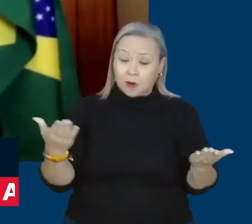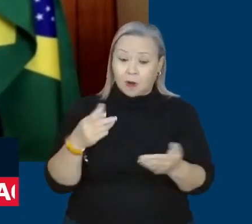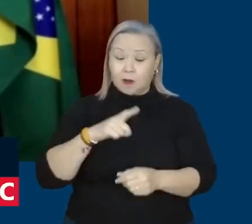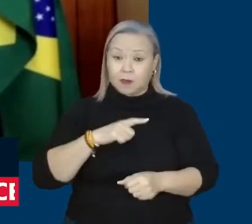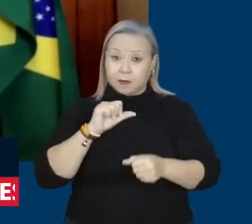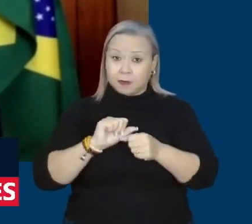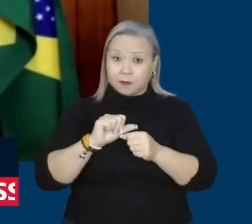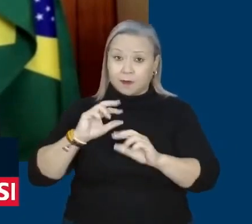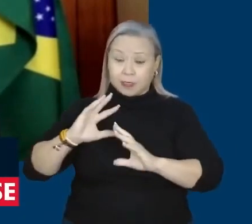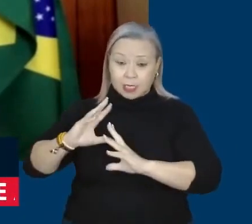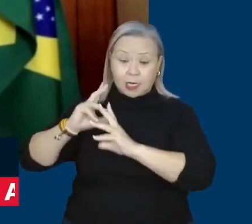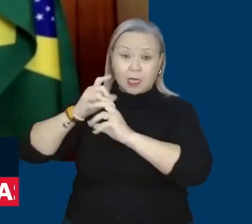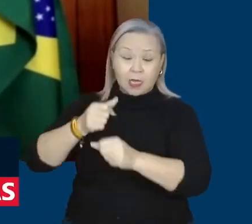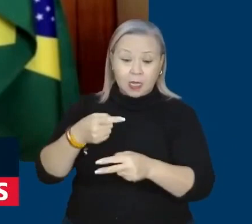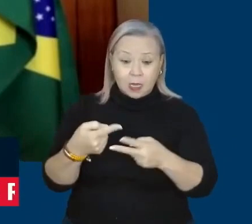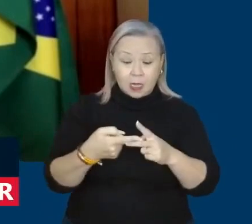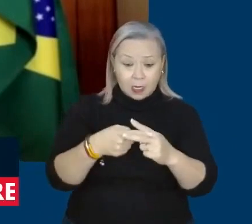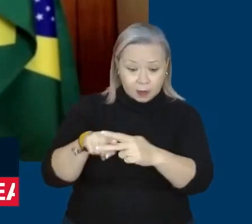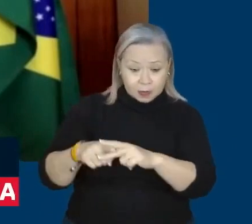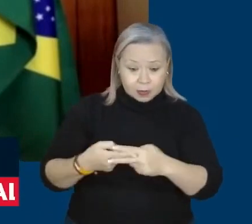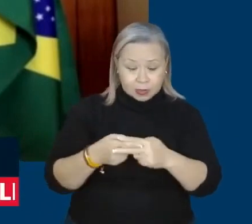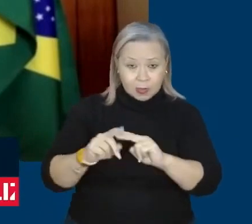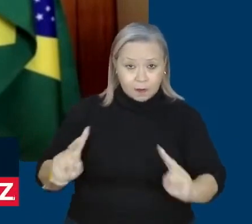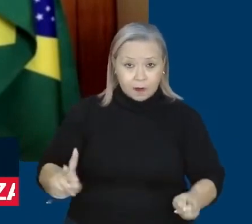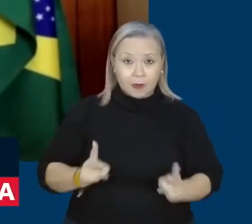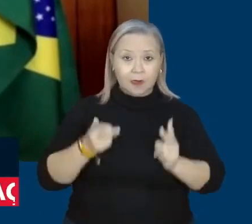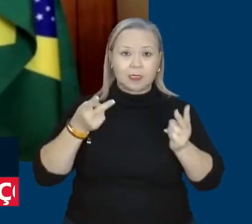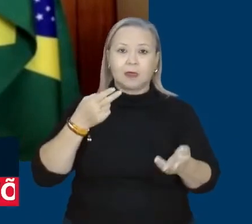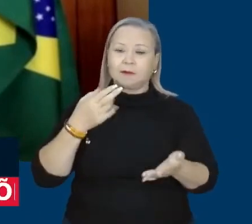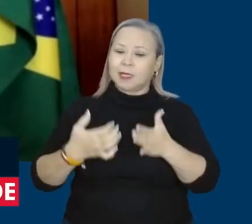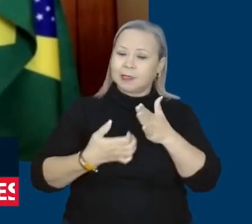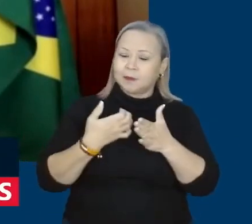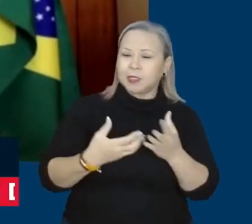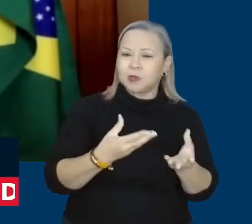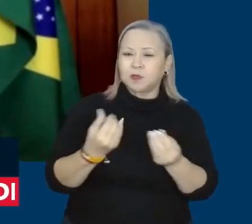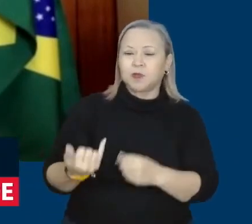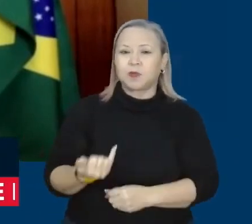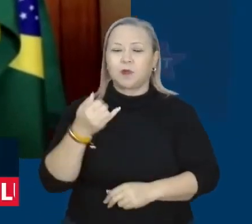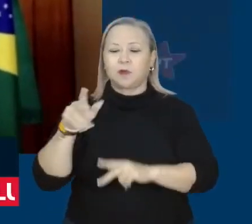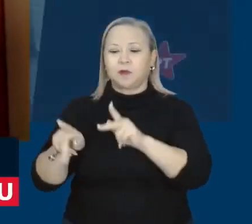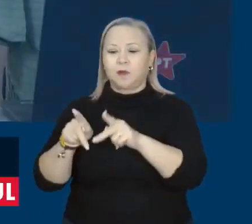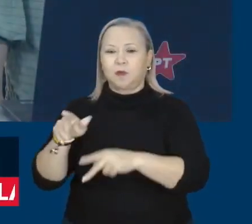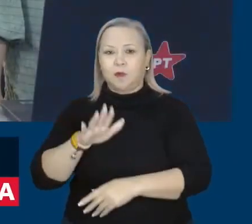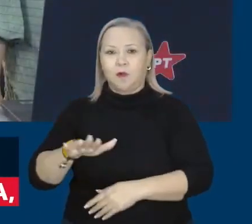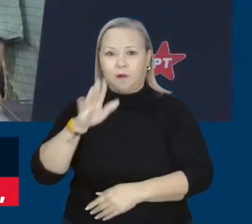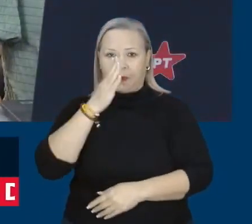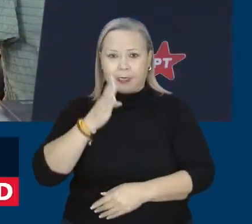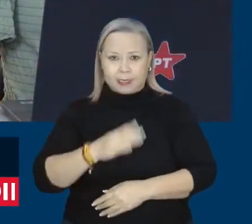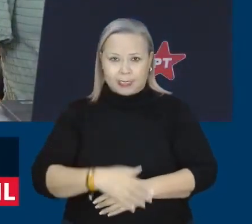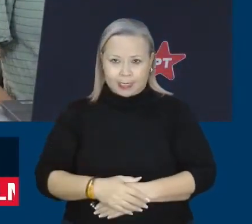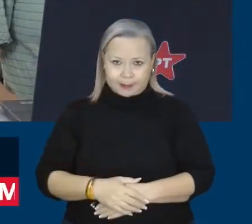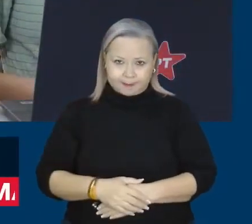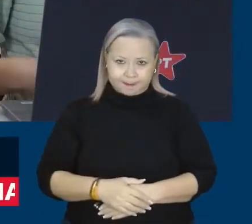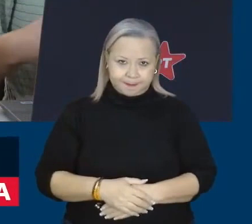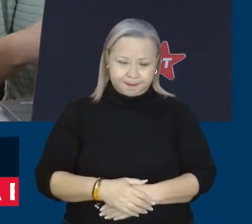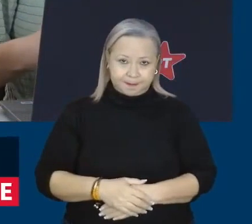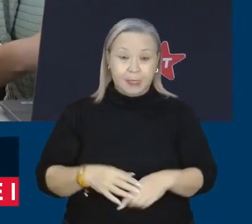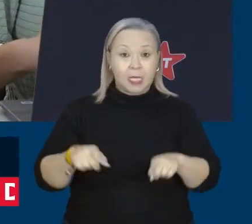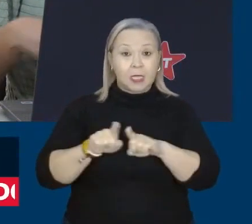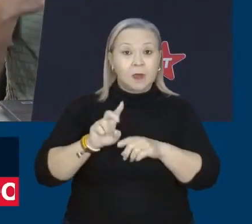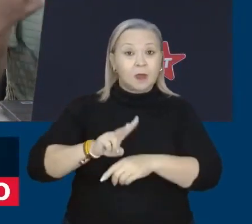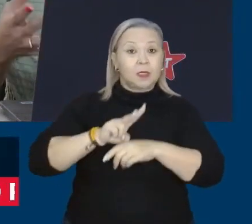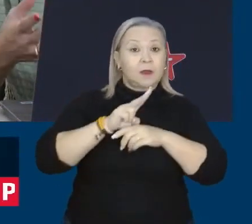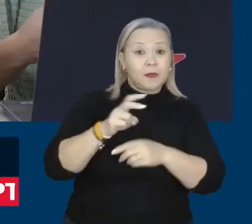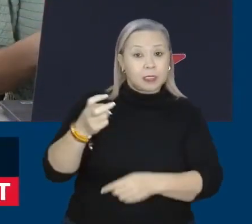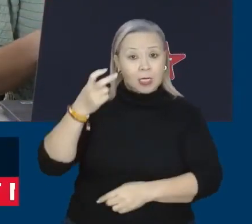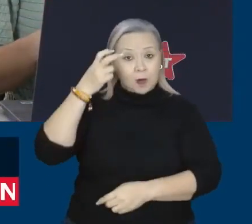fazer a reconstrução e a valorização desta empresa que é tão importante para o povo brasileiro. Com certeza. E também na defesa da